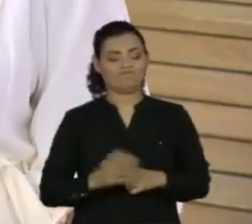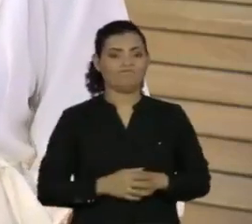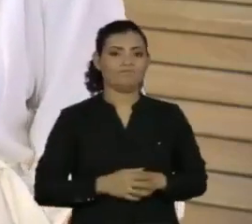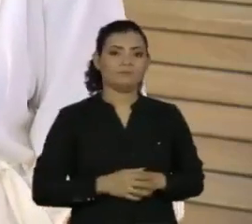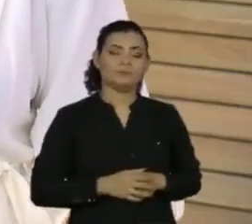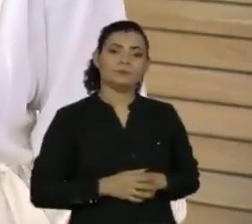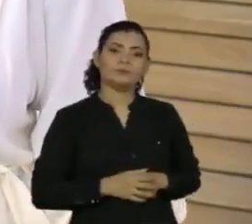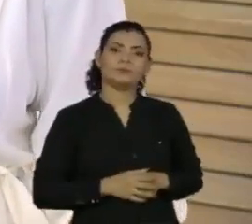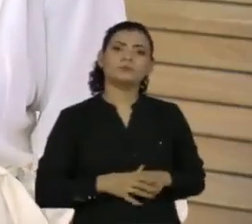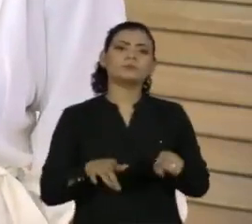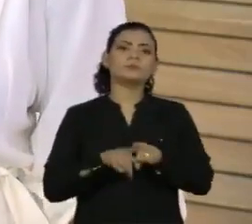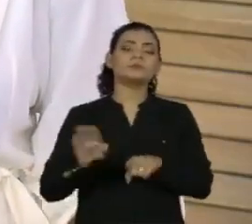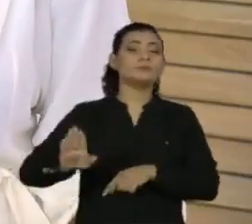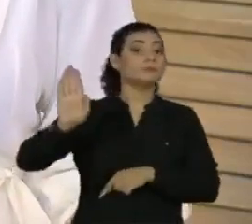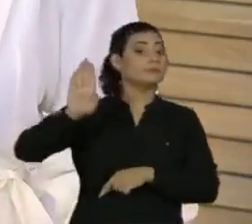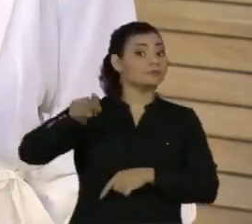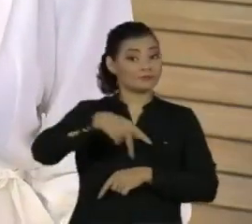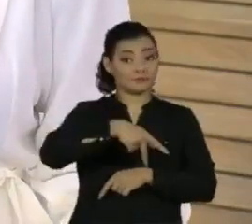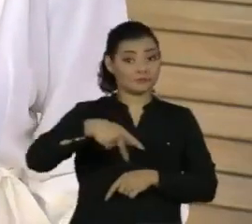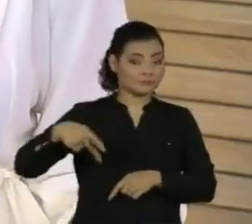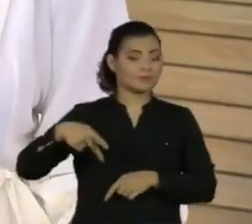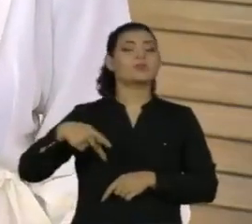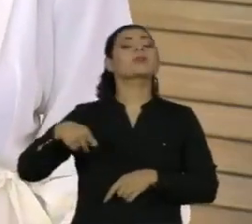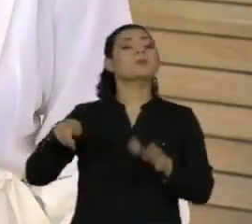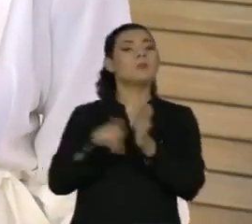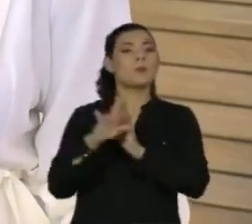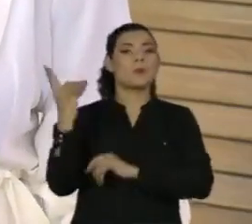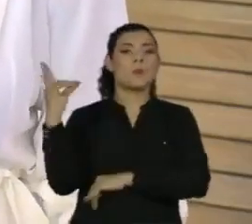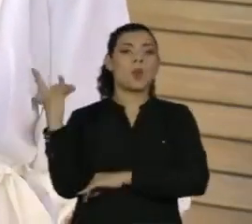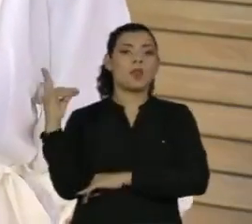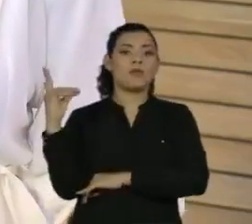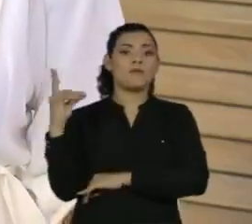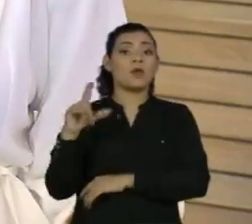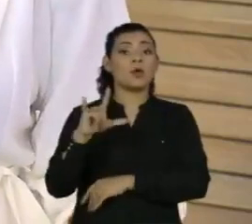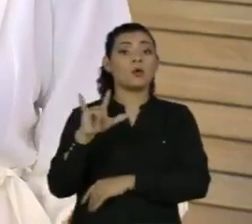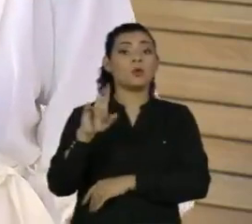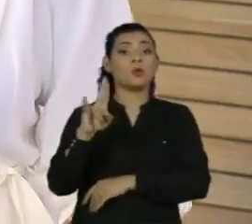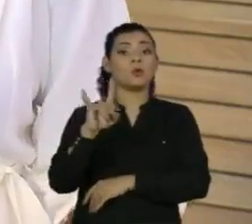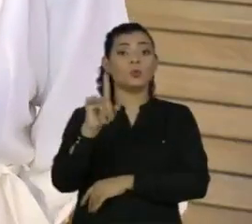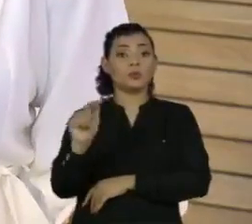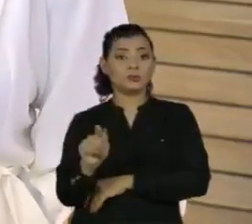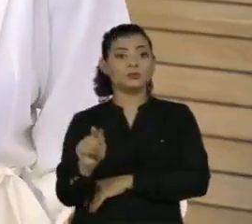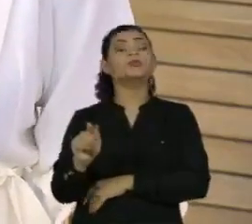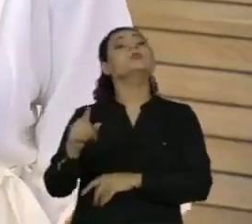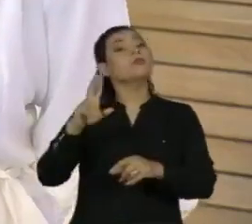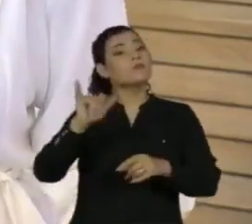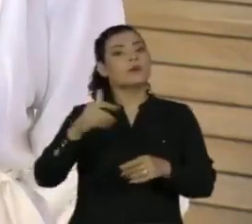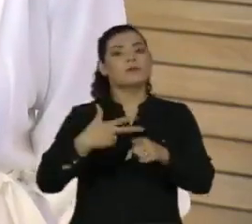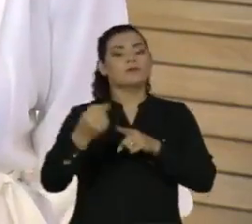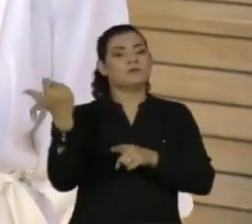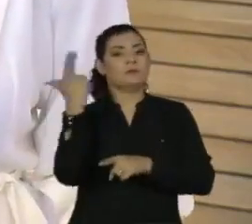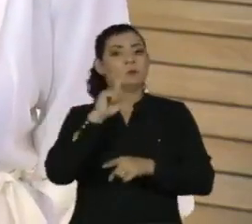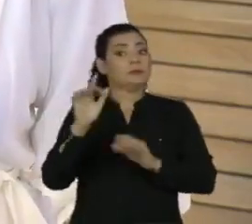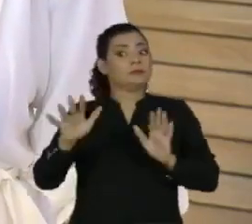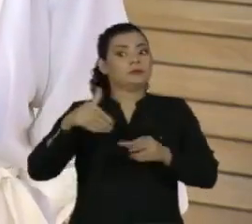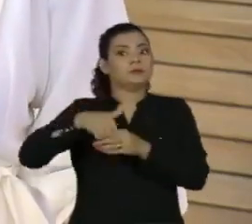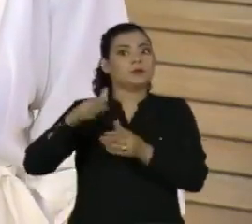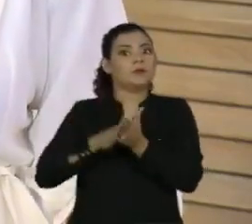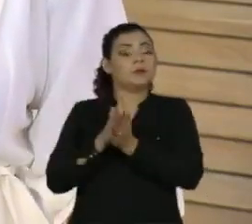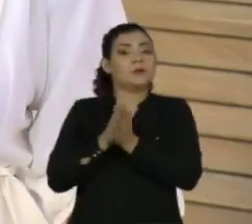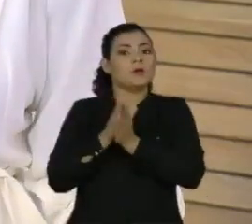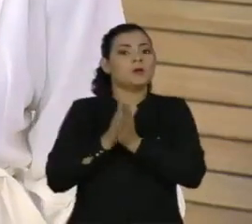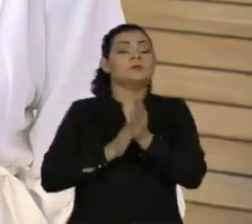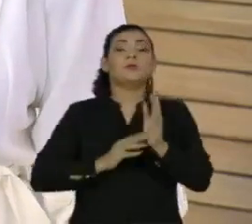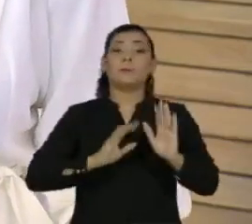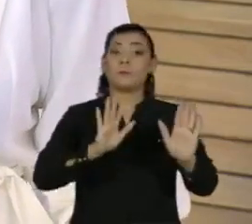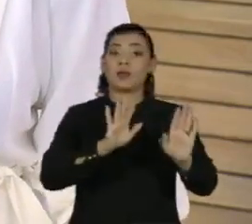O candidato socialista à presidência da Bolívia, Luiz Arce, deve vencer a eleição já em primeiro turno, colocando o partido do